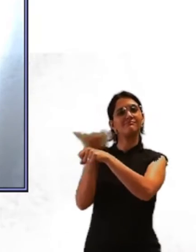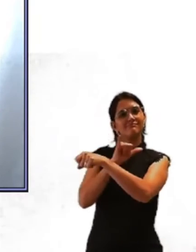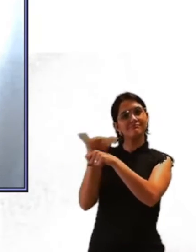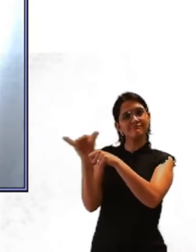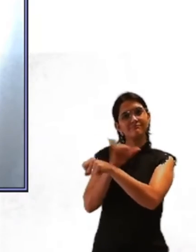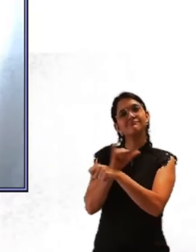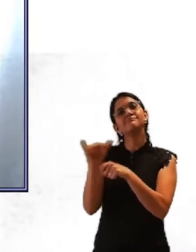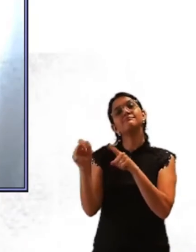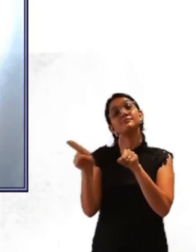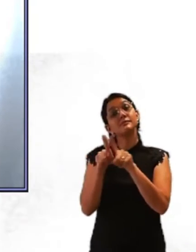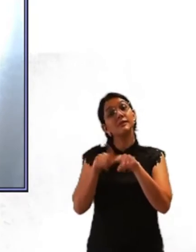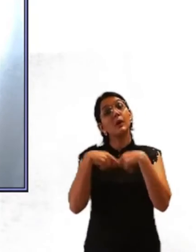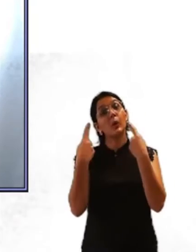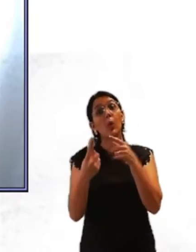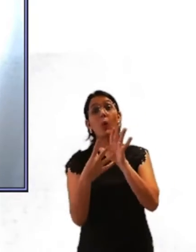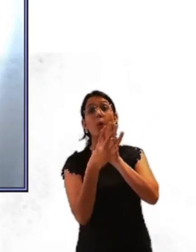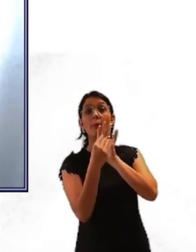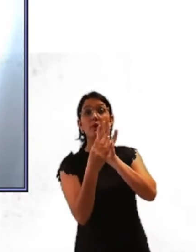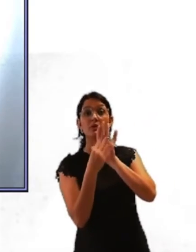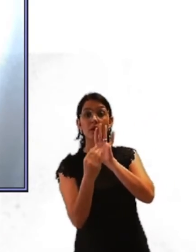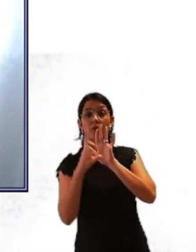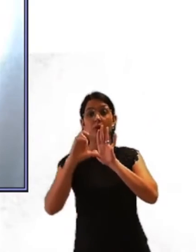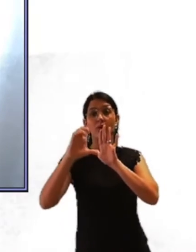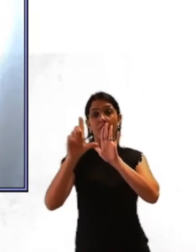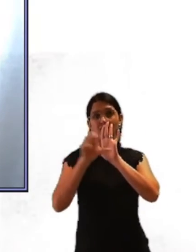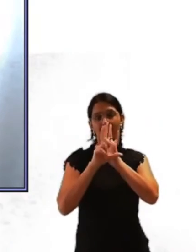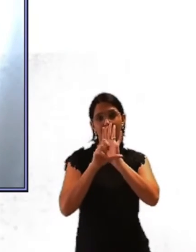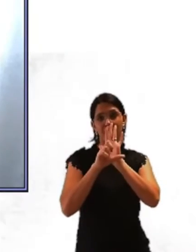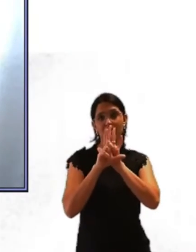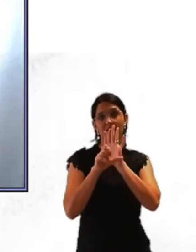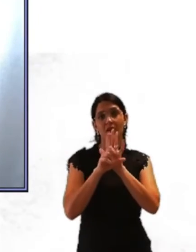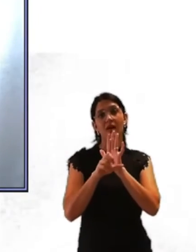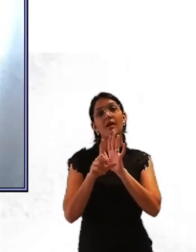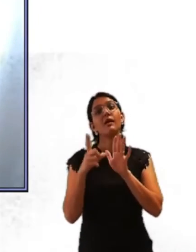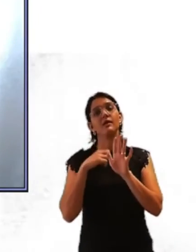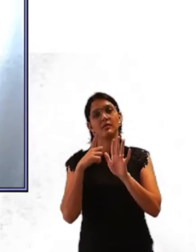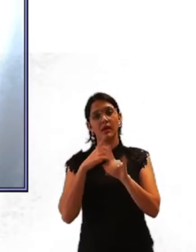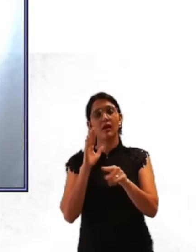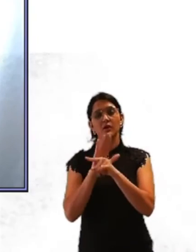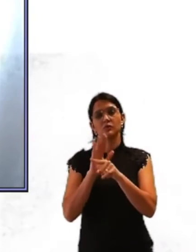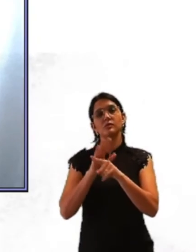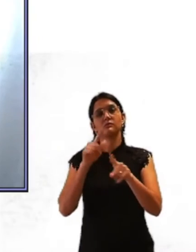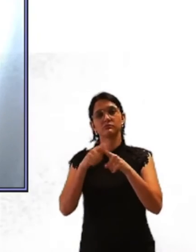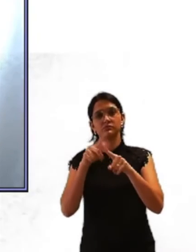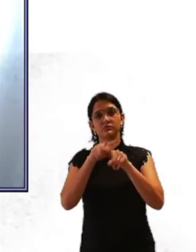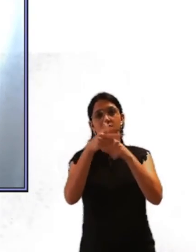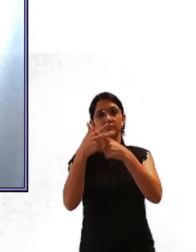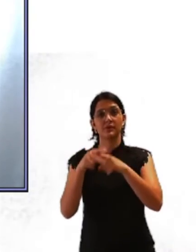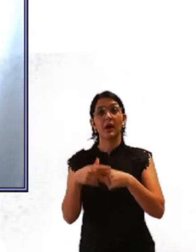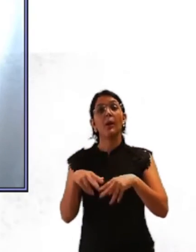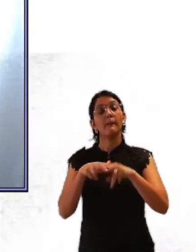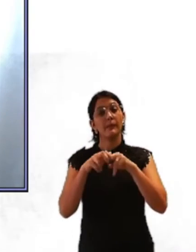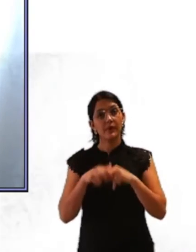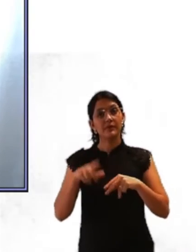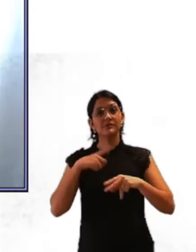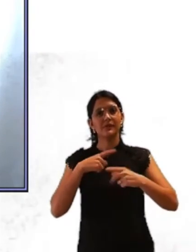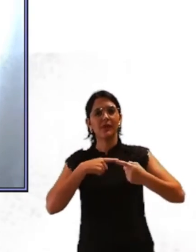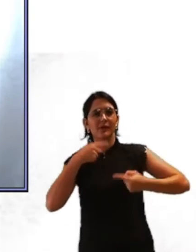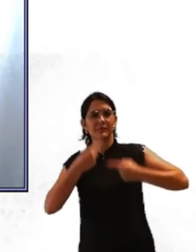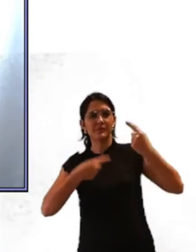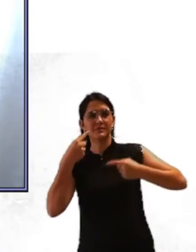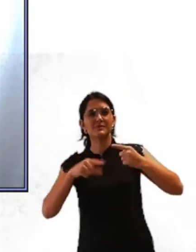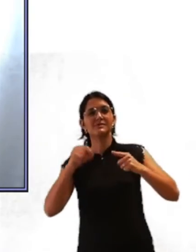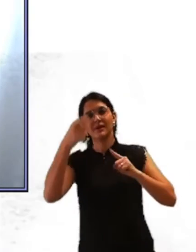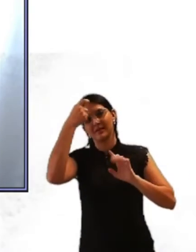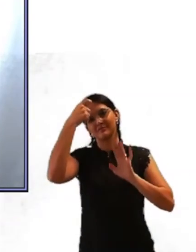que o modelo legalista, ele resolve, é justamente para isso que está se discutindo a IA, né? A inteligência artificial. Para